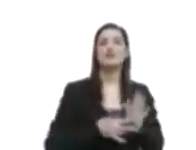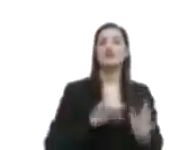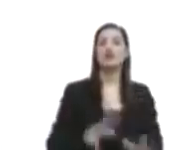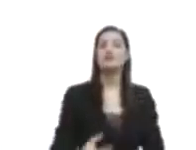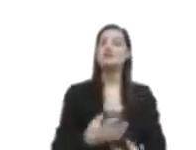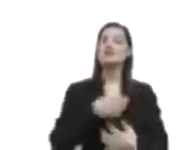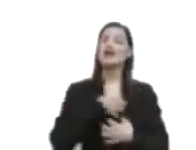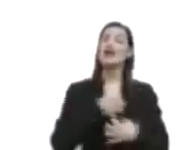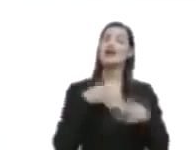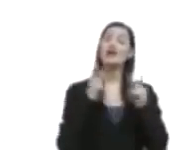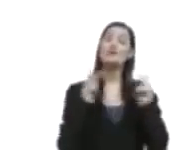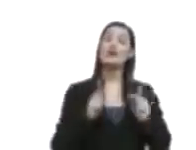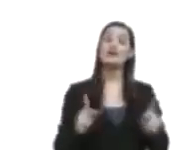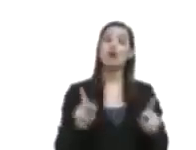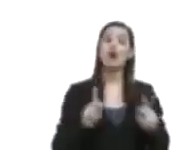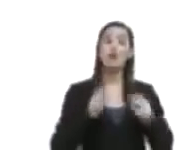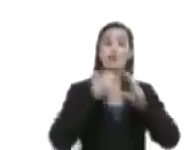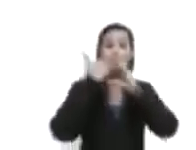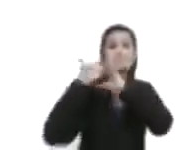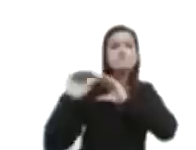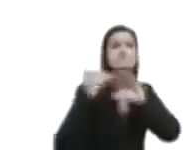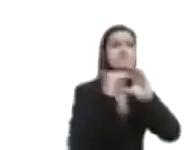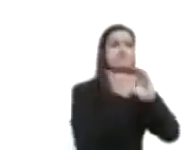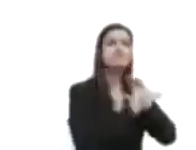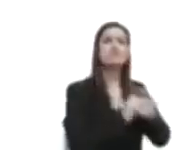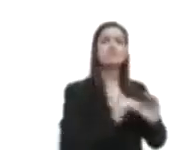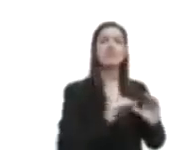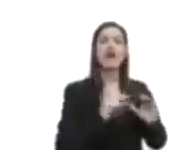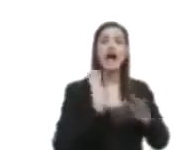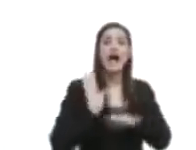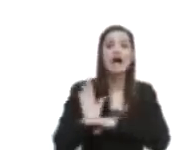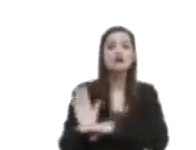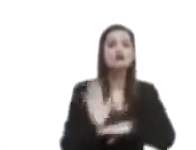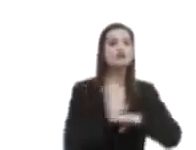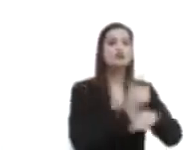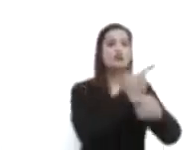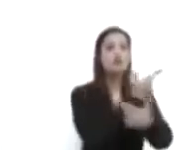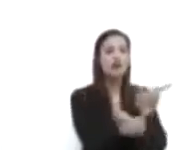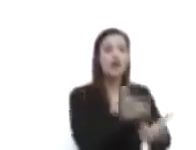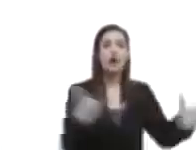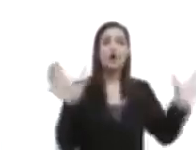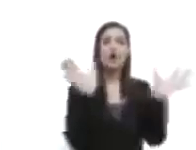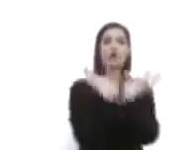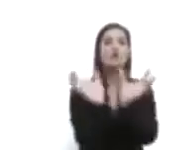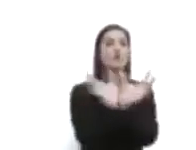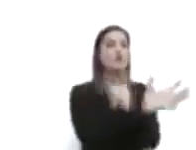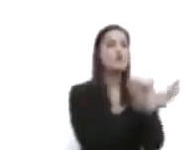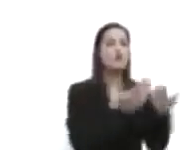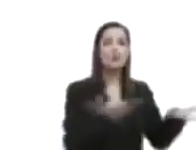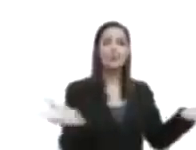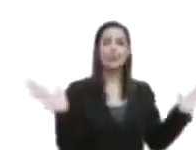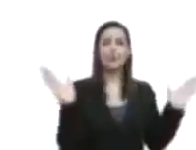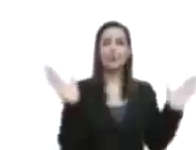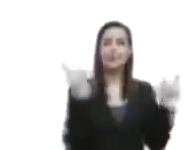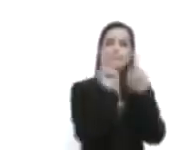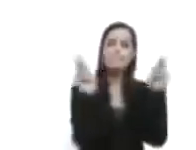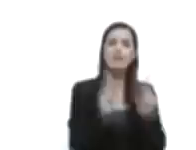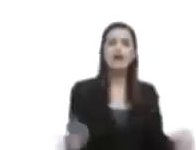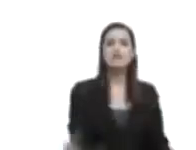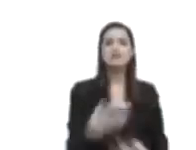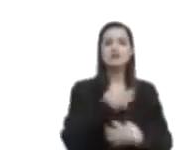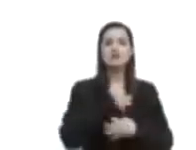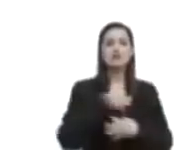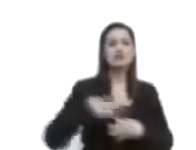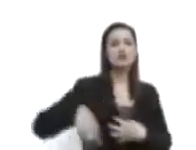paz, mas envia a paz, promove a paz, destila a paz.